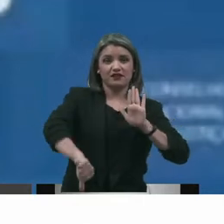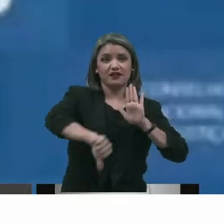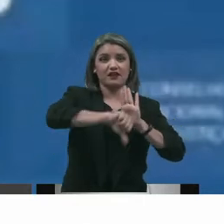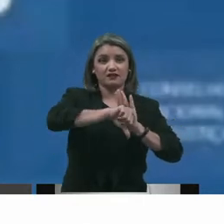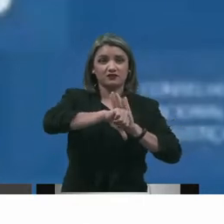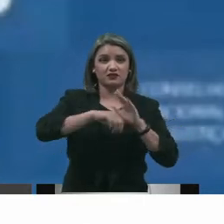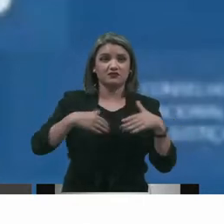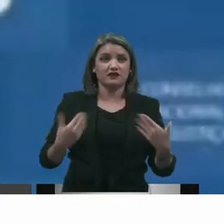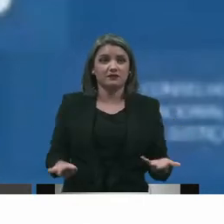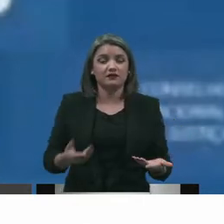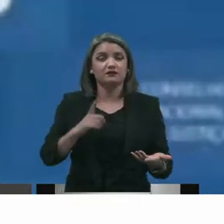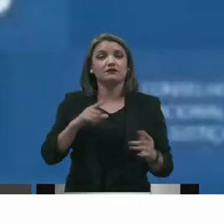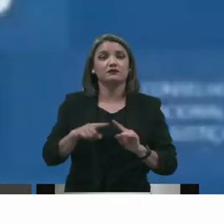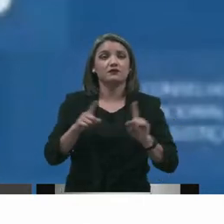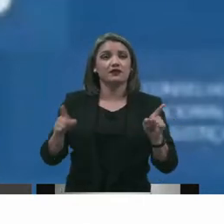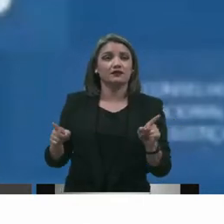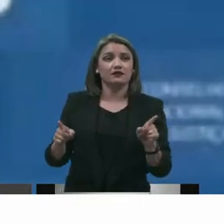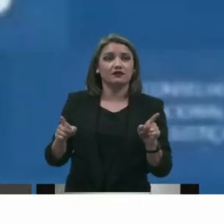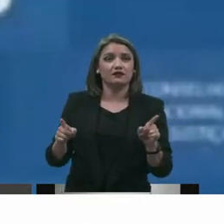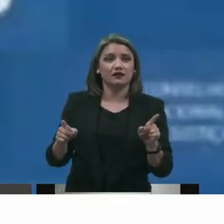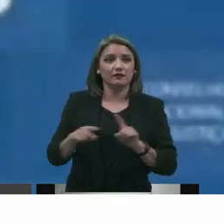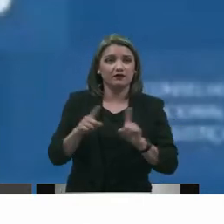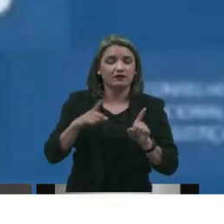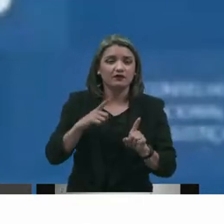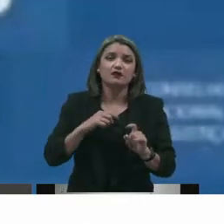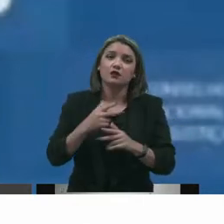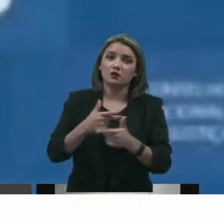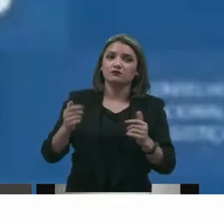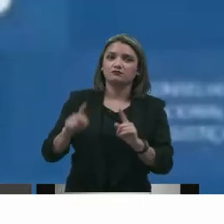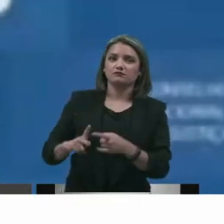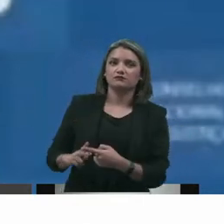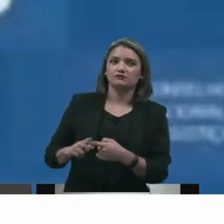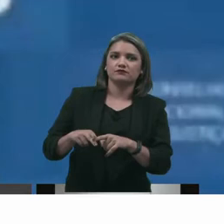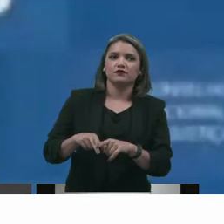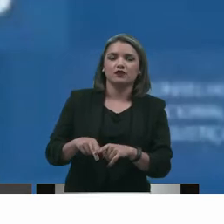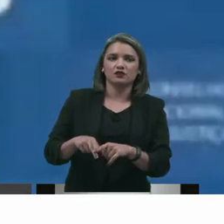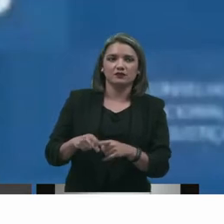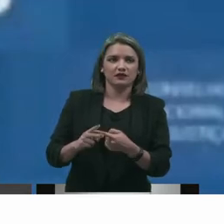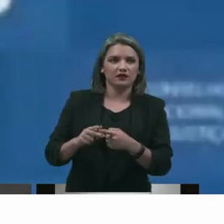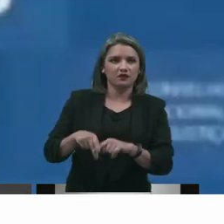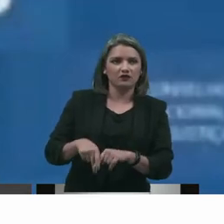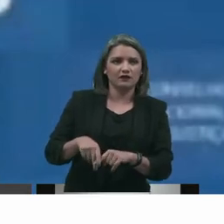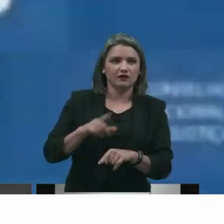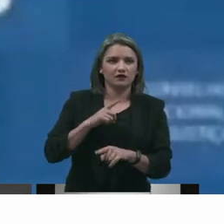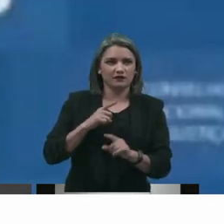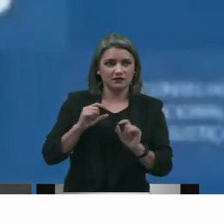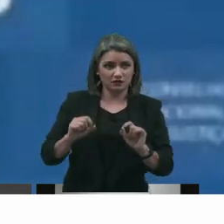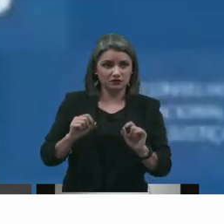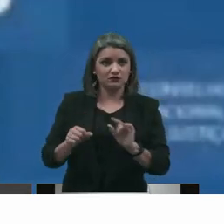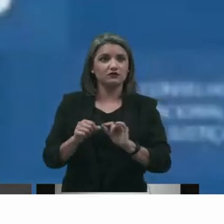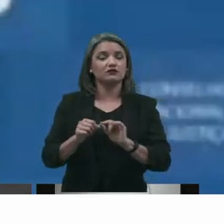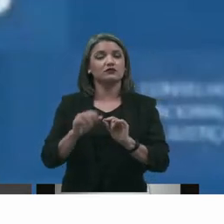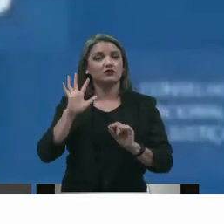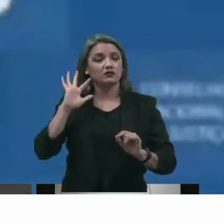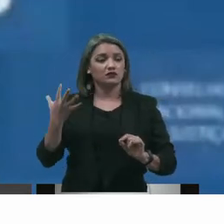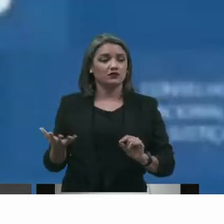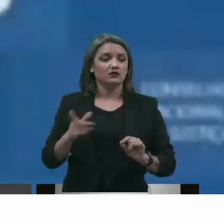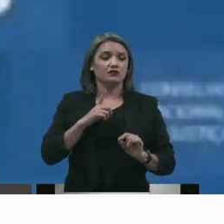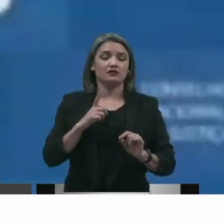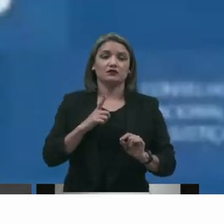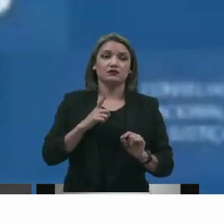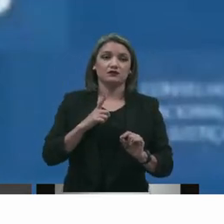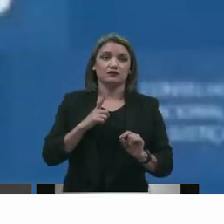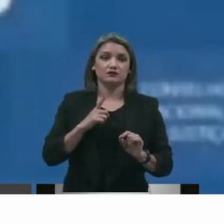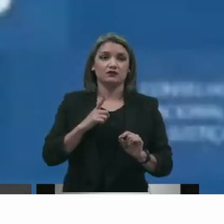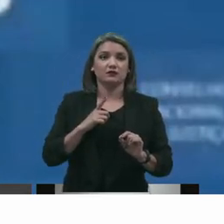de irregularidade operacional que se pode corrigir e sanar por via administrativa comum, sem recorrer-se